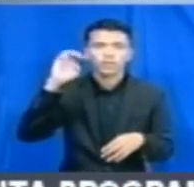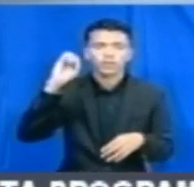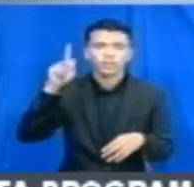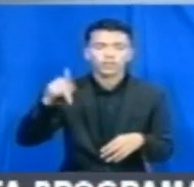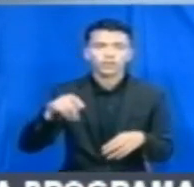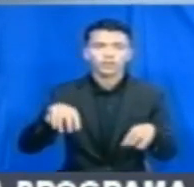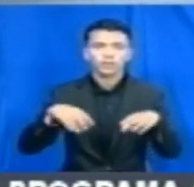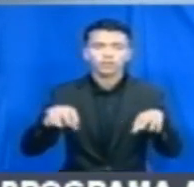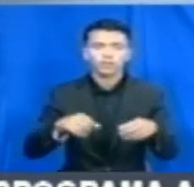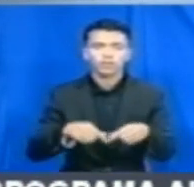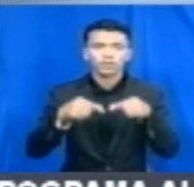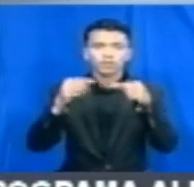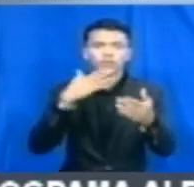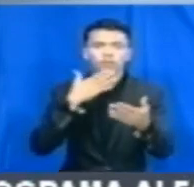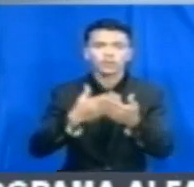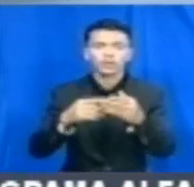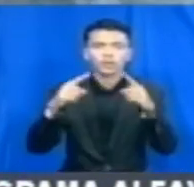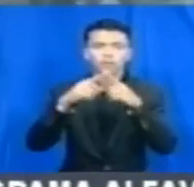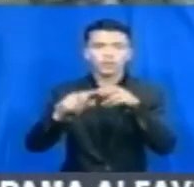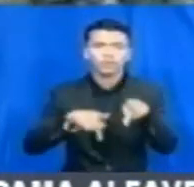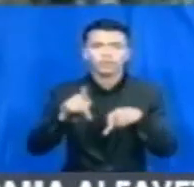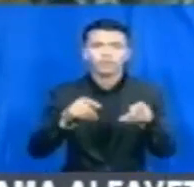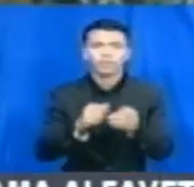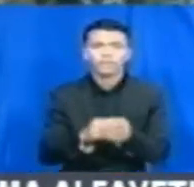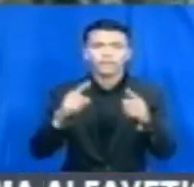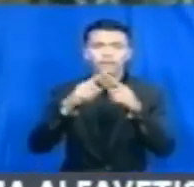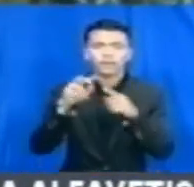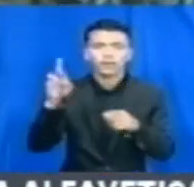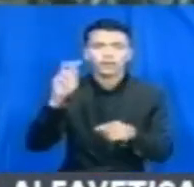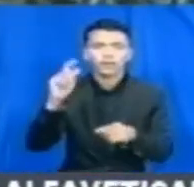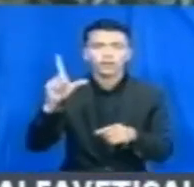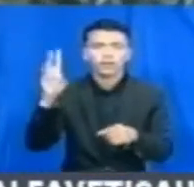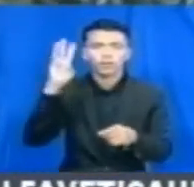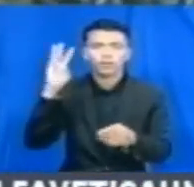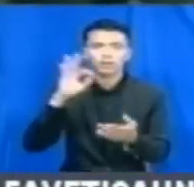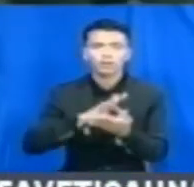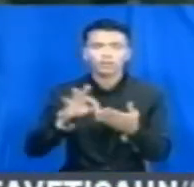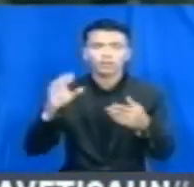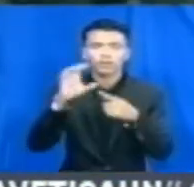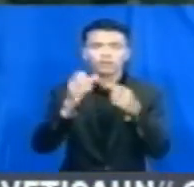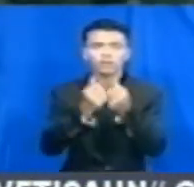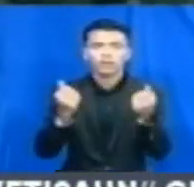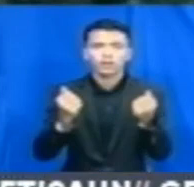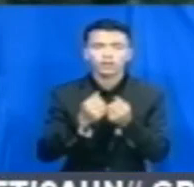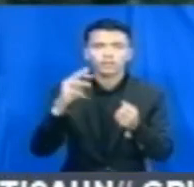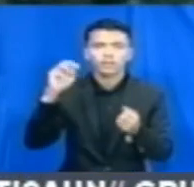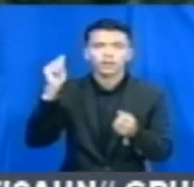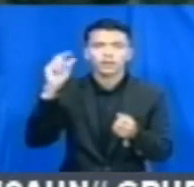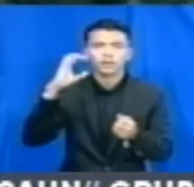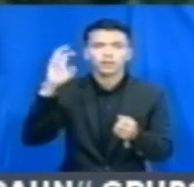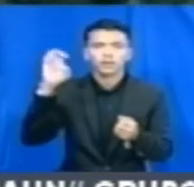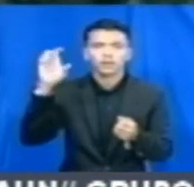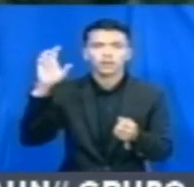for benefício direto para o povo. Ba RTTL, quarta-feira, né, chefe Aldeia Lurulete, Marcelino Bere Lopes